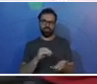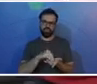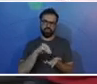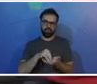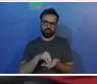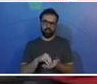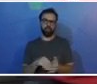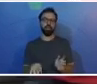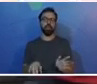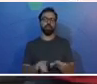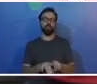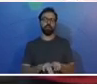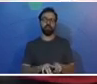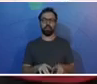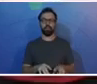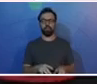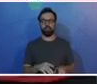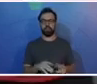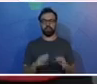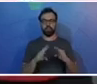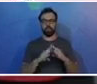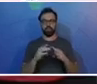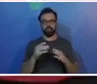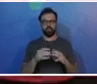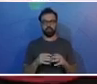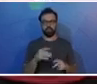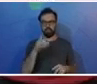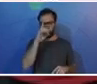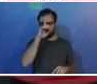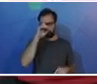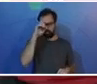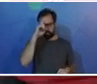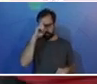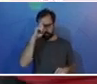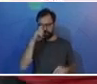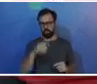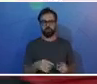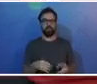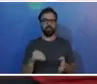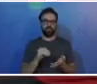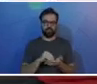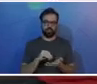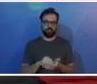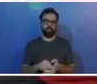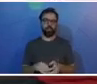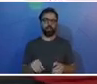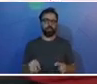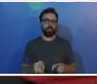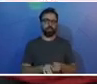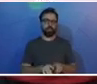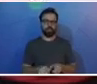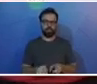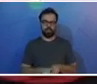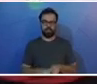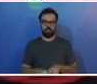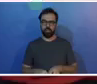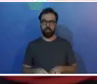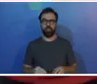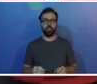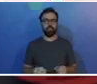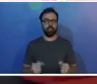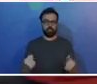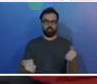de qualidade. E os transportes públicos são precários. Por isso, muitos